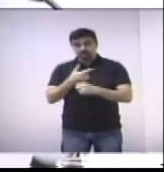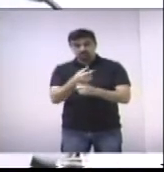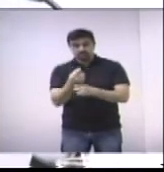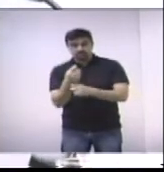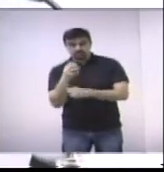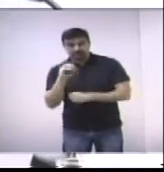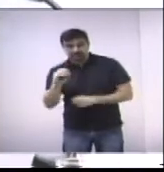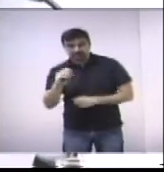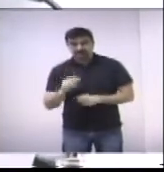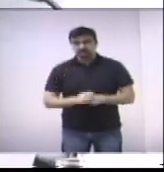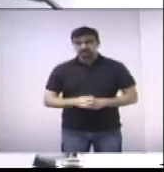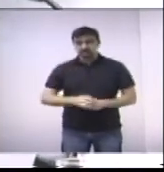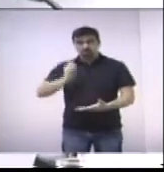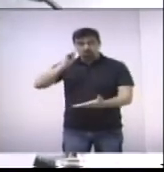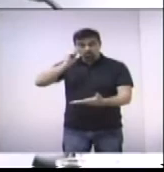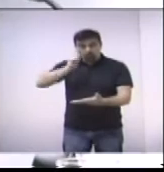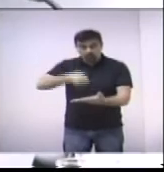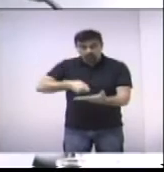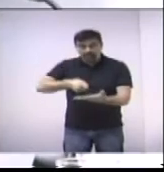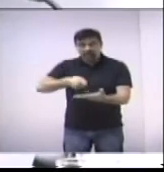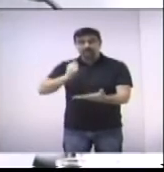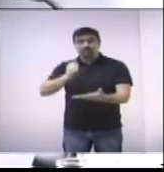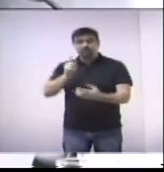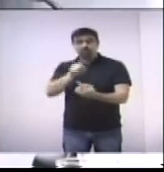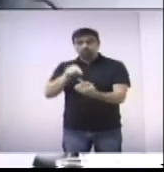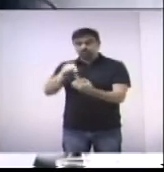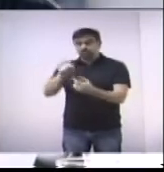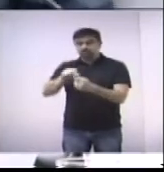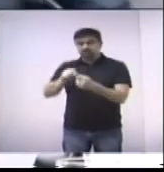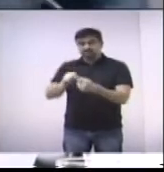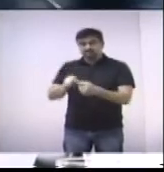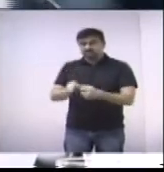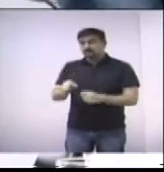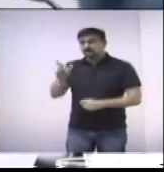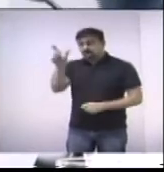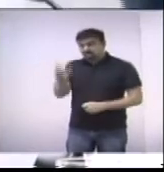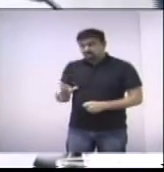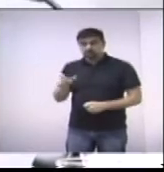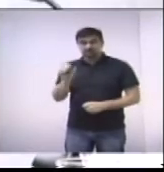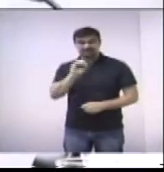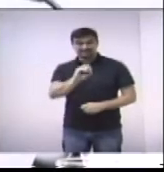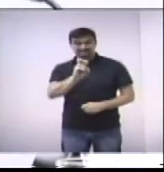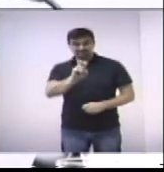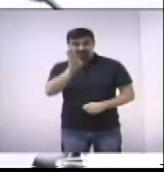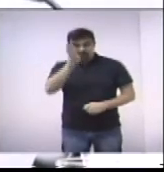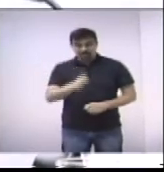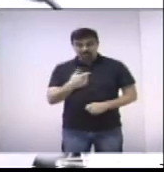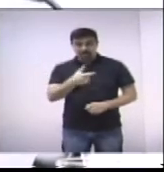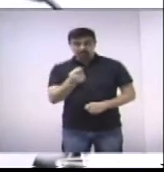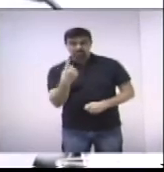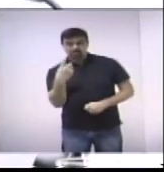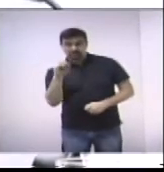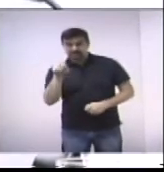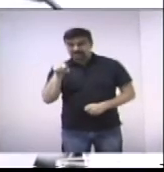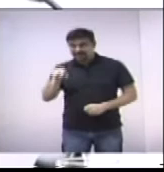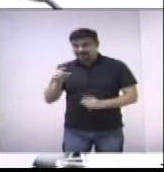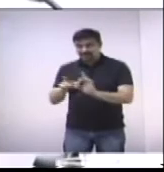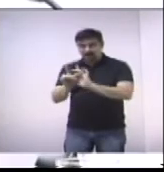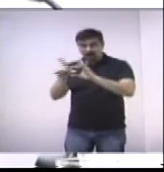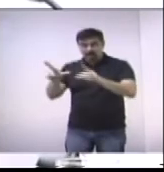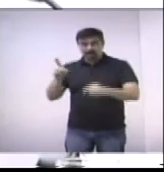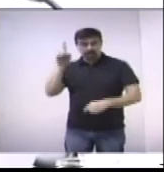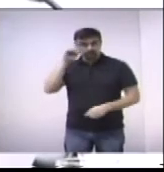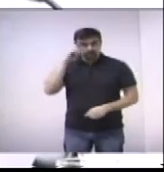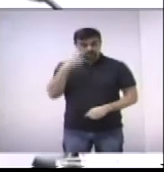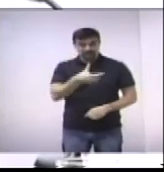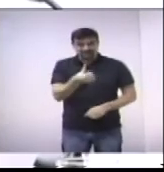janeiro de 2010. I. O pregão era apurar o vencedor do edital número 05/2010. Foi iniciado, aberto, em 26